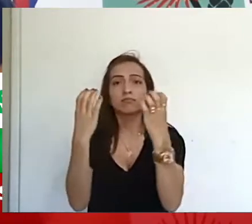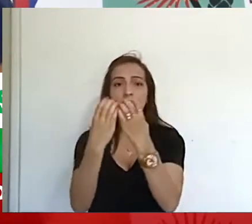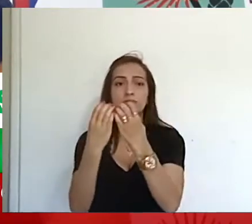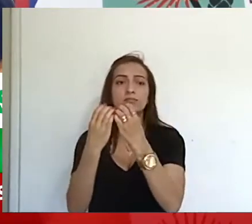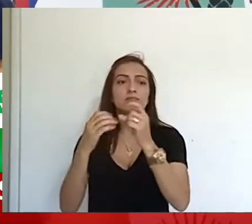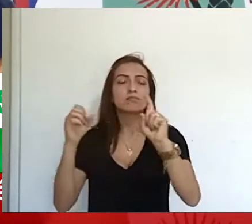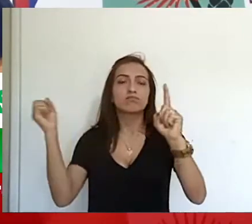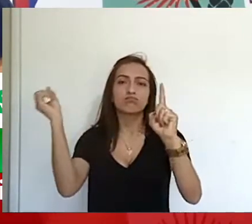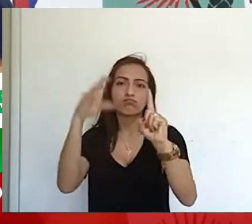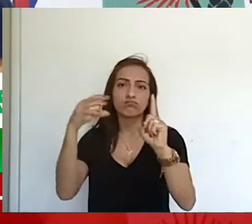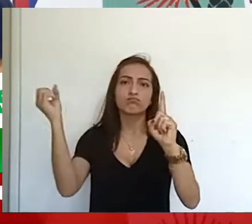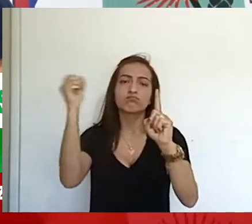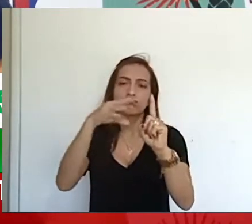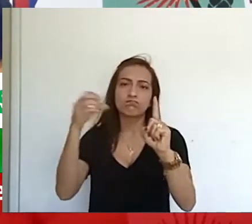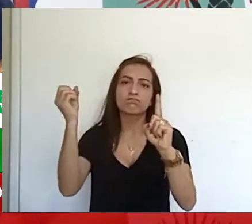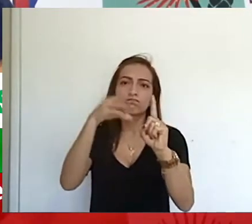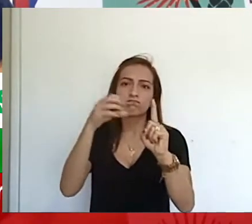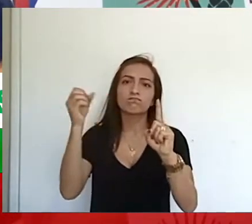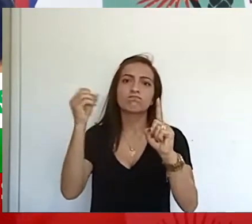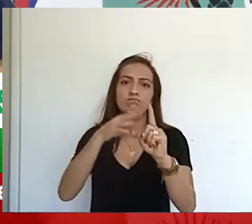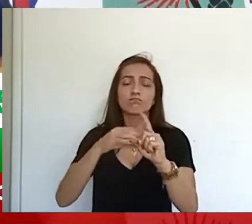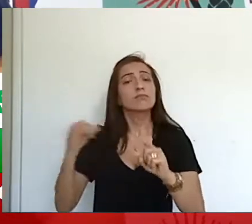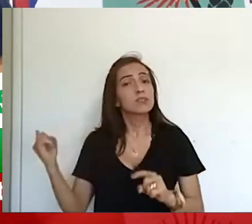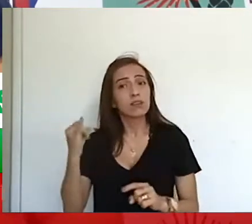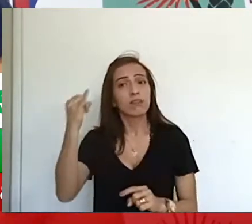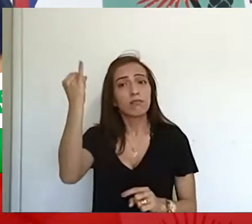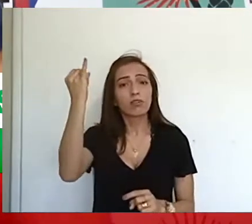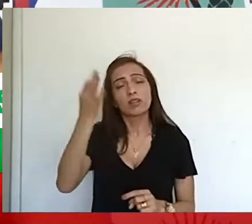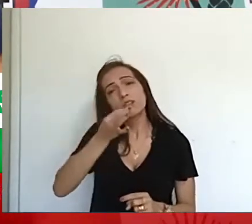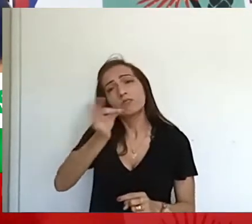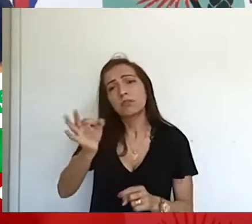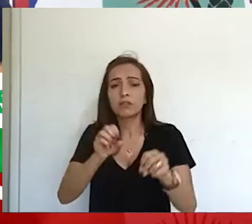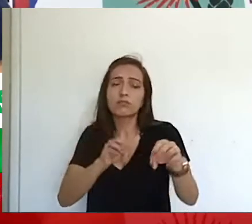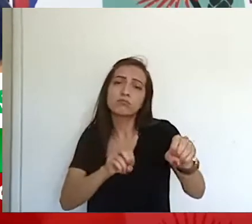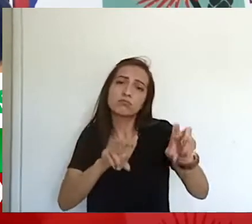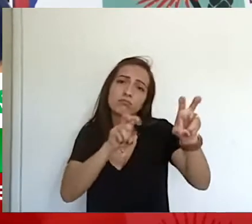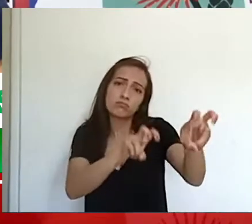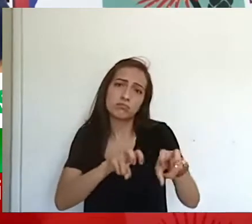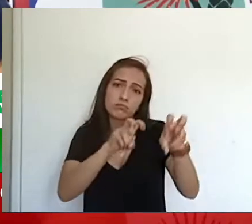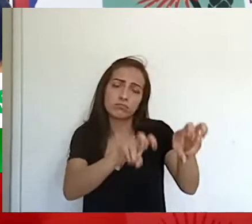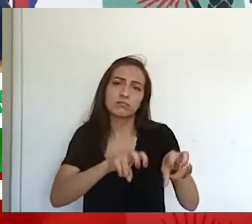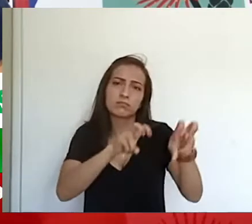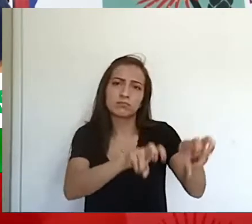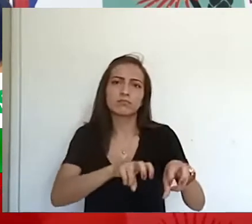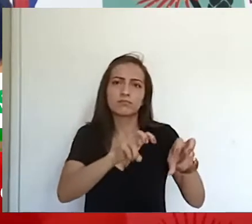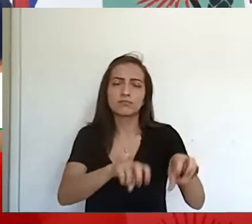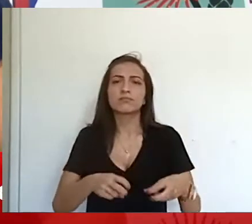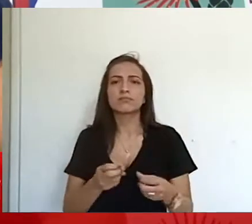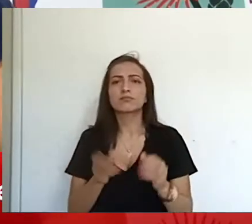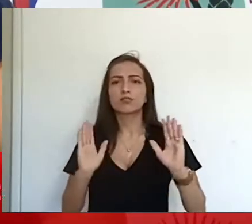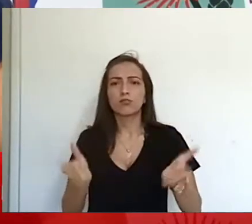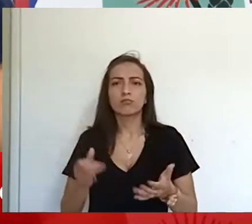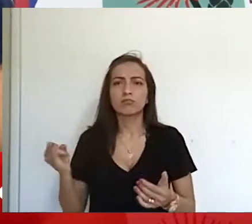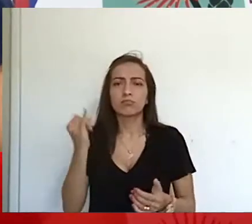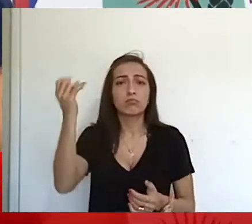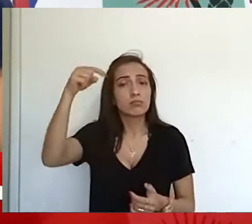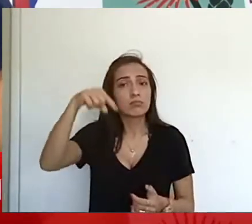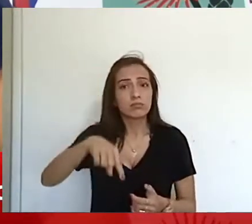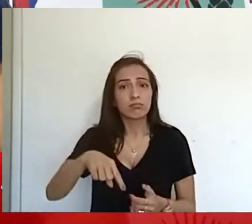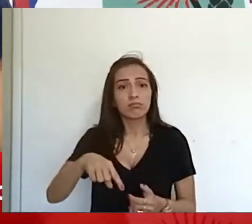tema importante da educação do campo, tema da educação, um assunto tão relevante aqui para a população brasileira. E eu